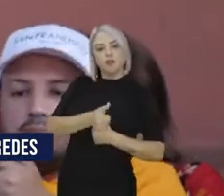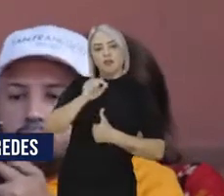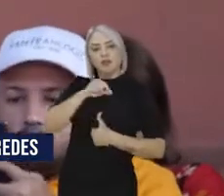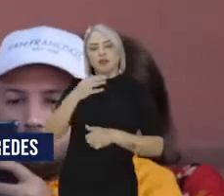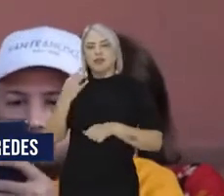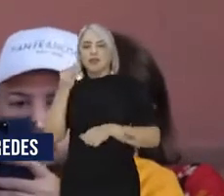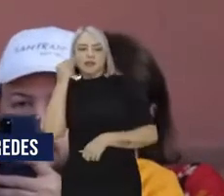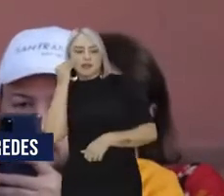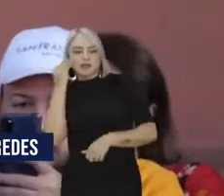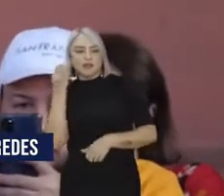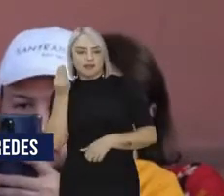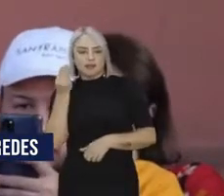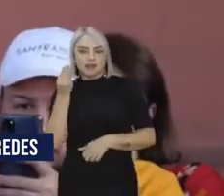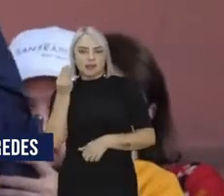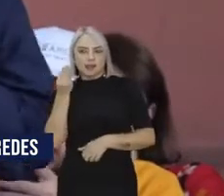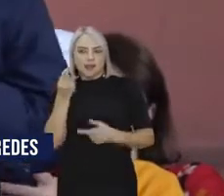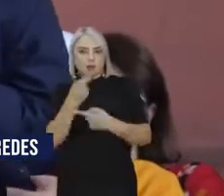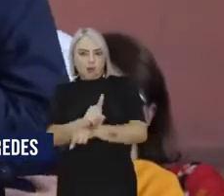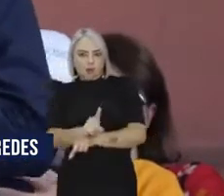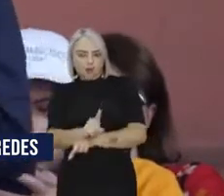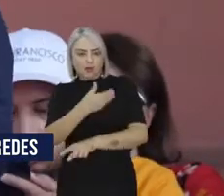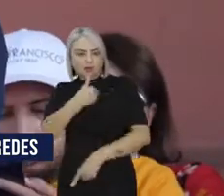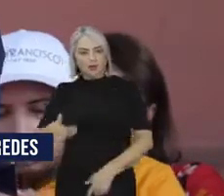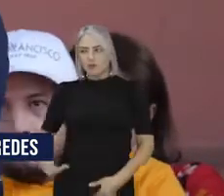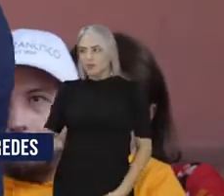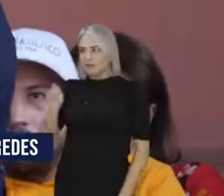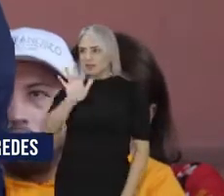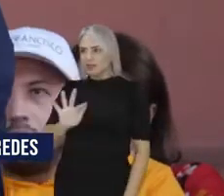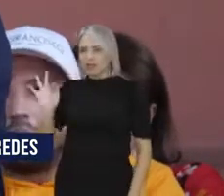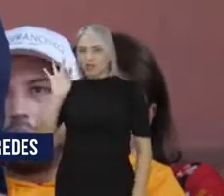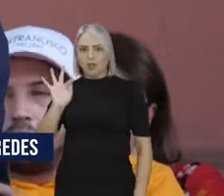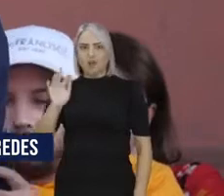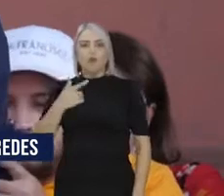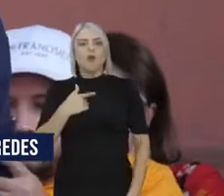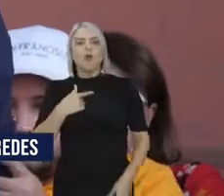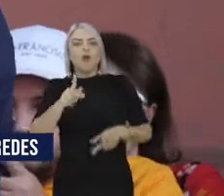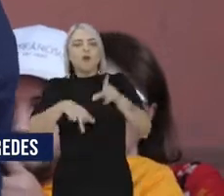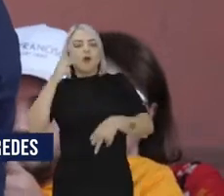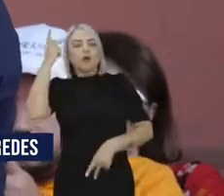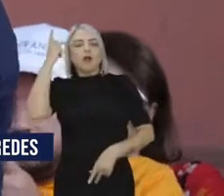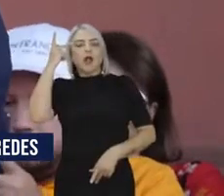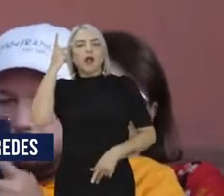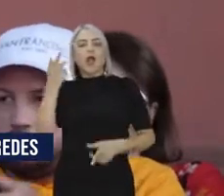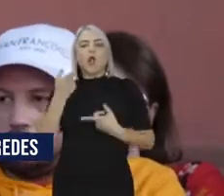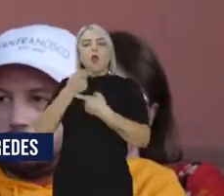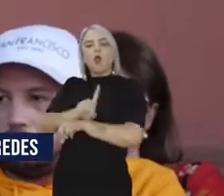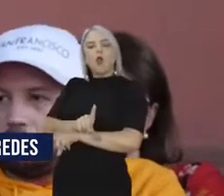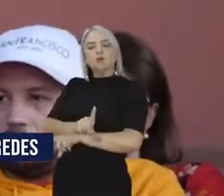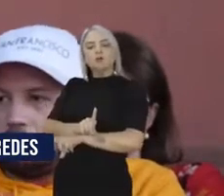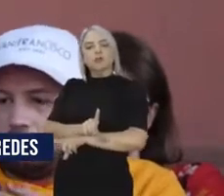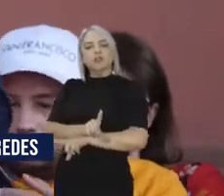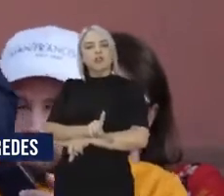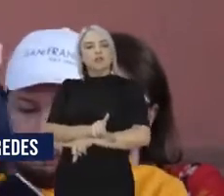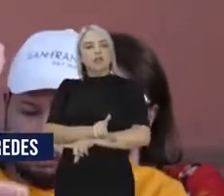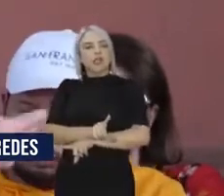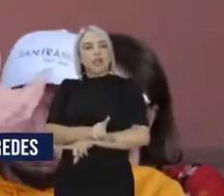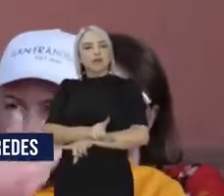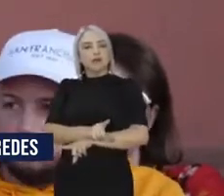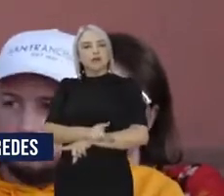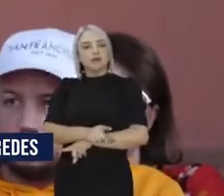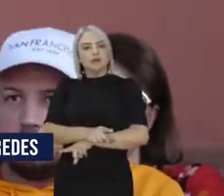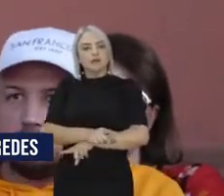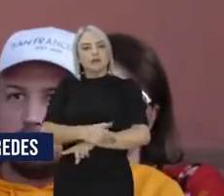o governo federal. Os paulistas se rebelaram contra o Getúlio Vargas e resolveram fazer o que eles chamam